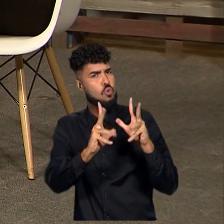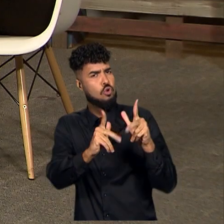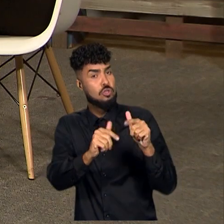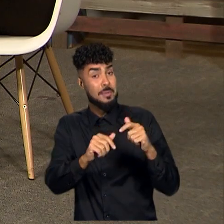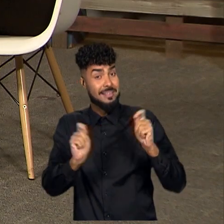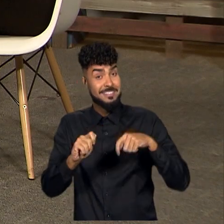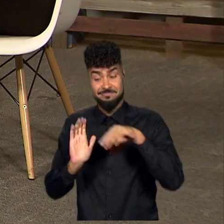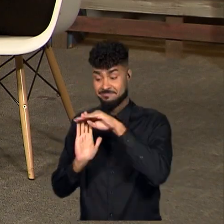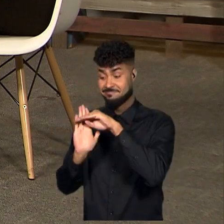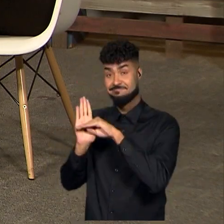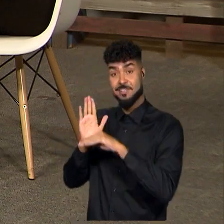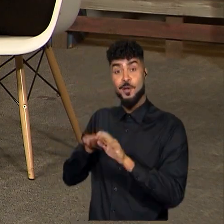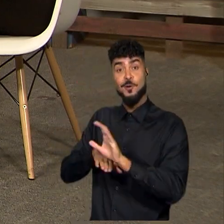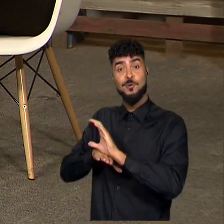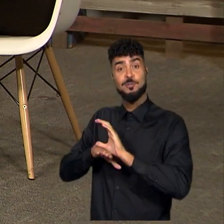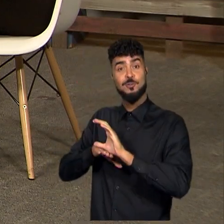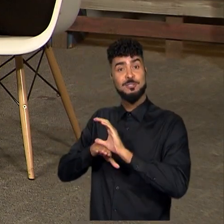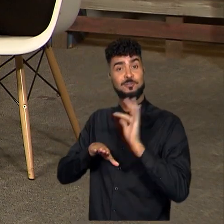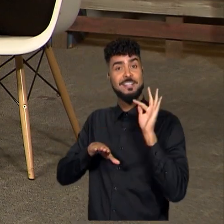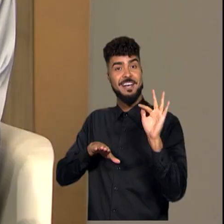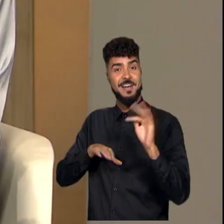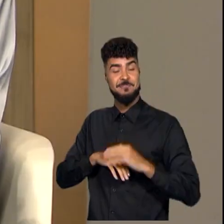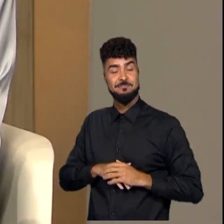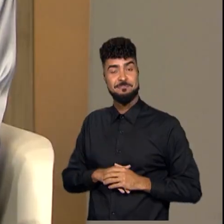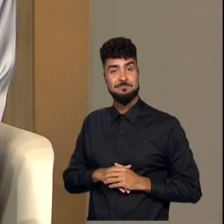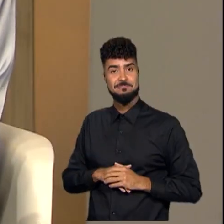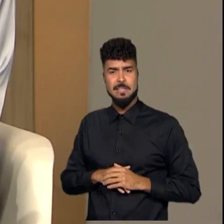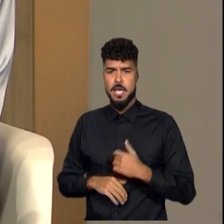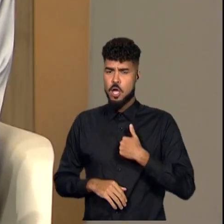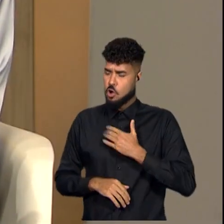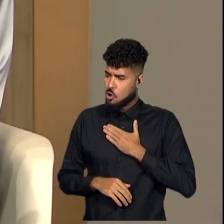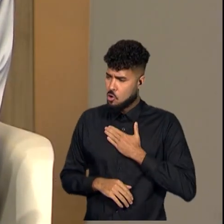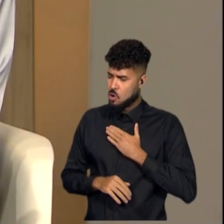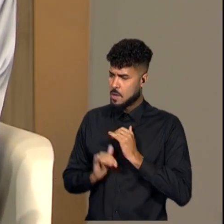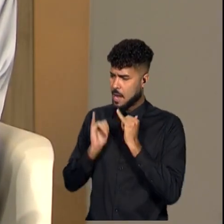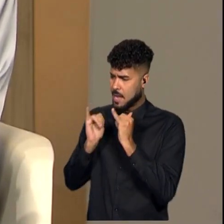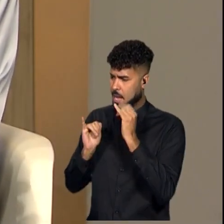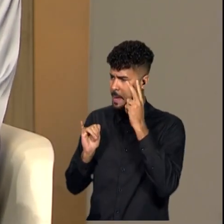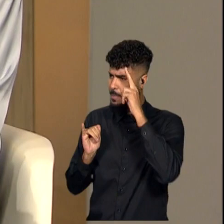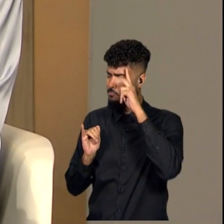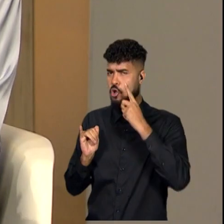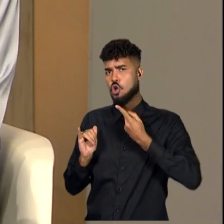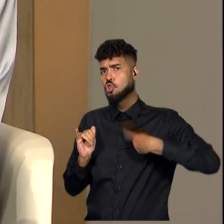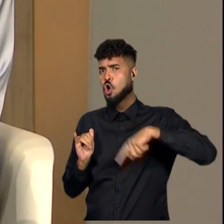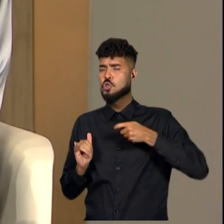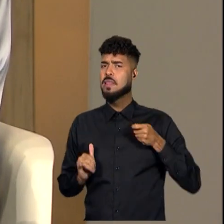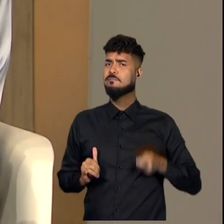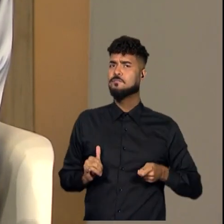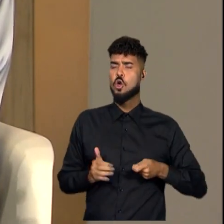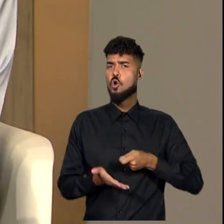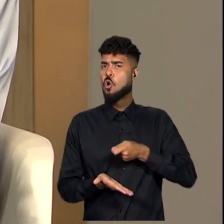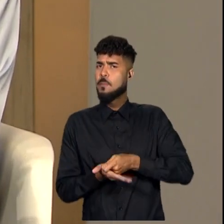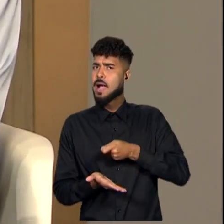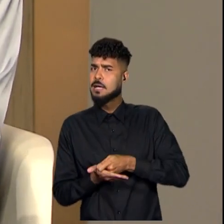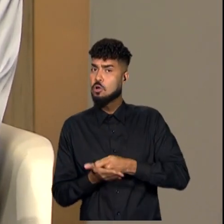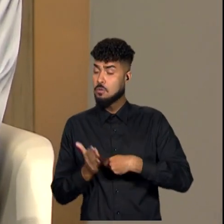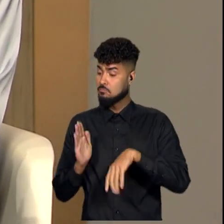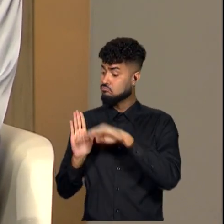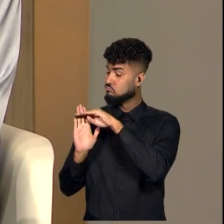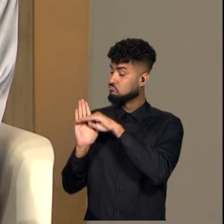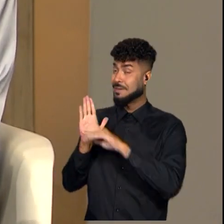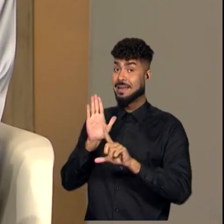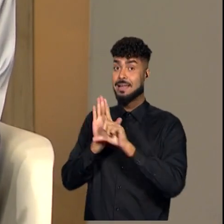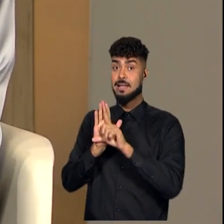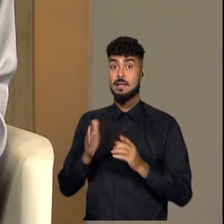pode partir da Constituição Federal. Então, eu gosto sempre de lembrar, né, quais são os nossos deveres e obrigações advindas da